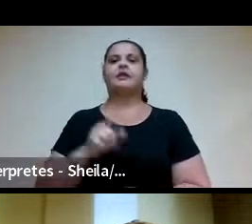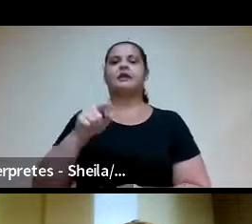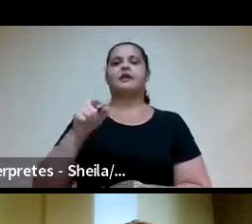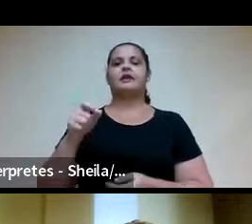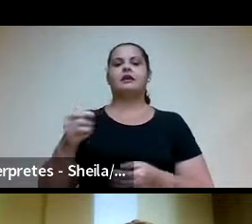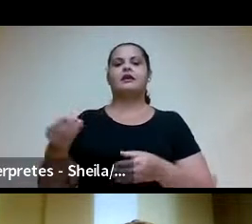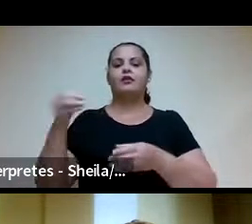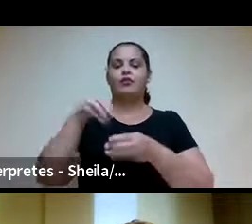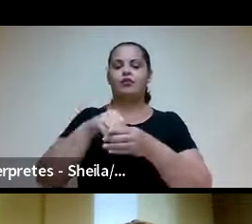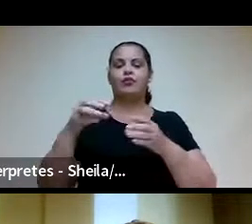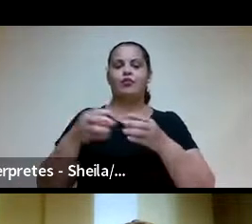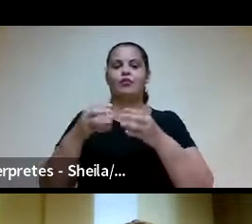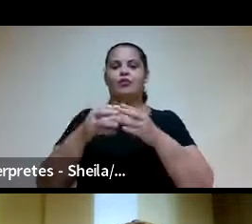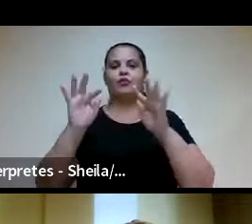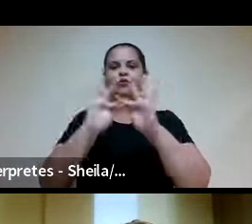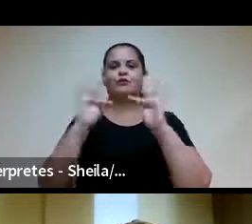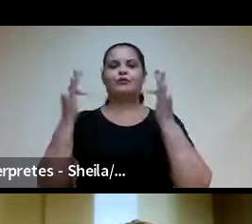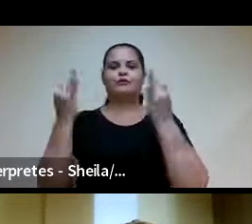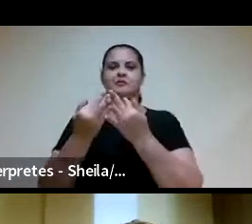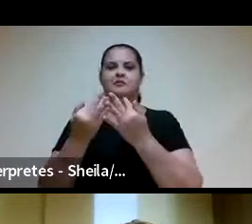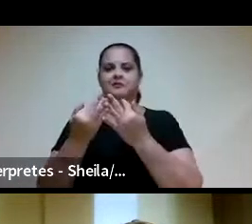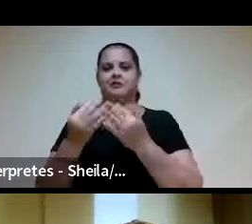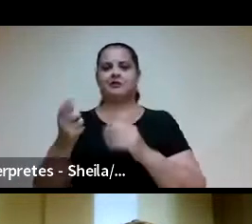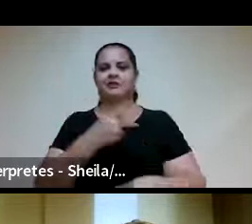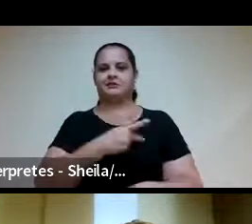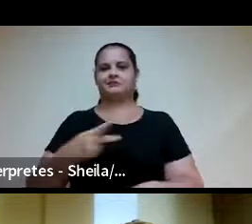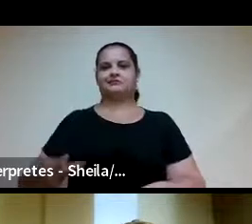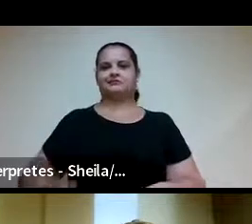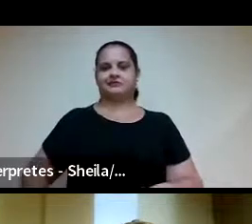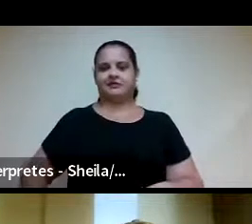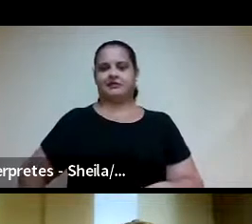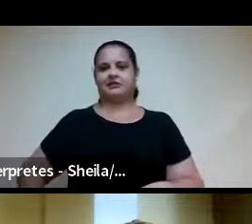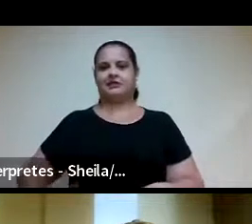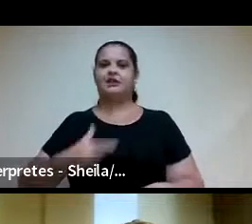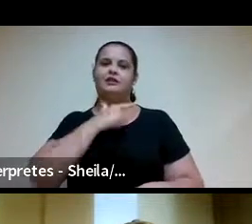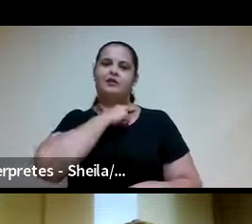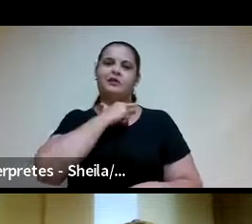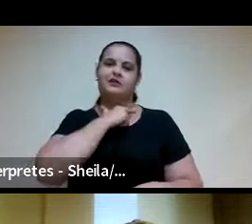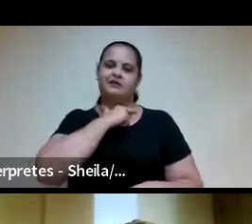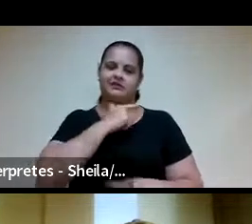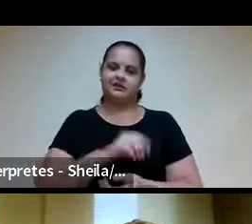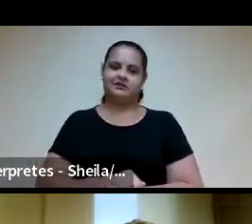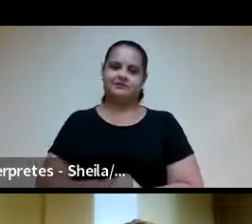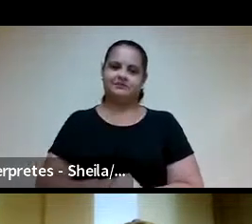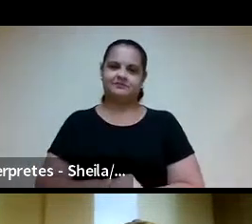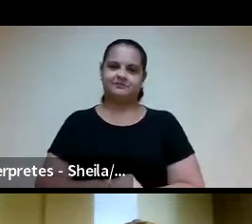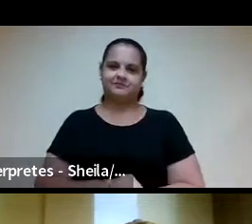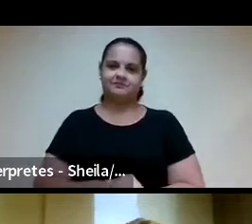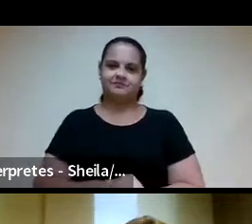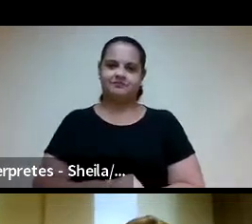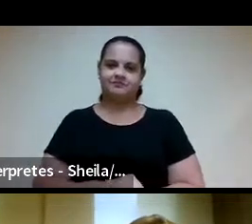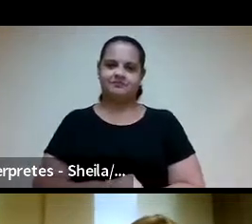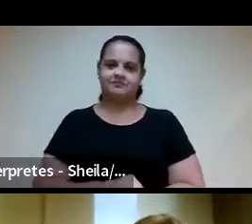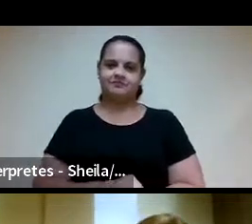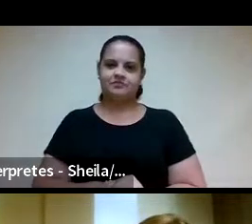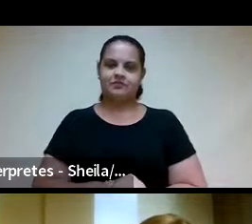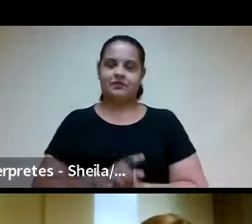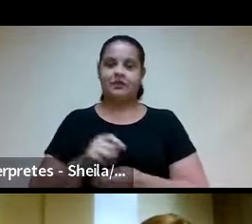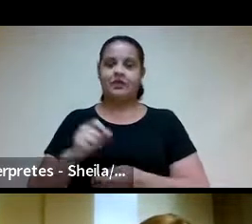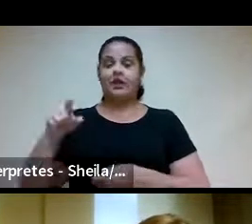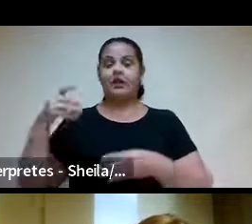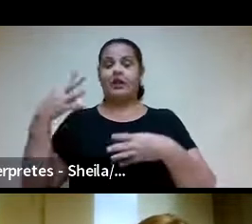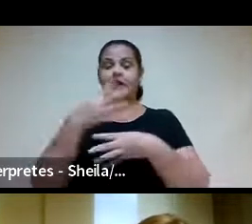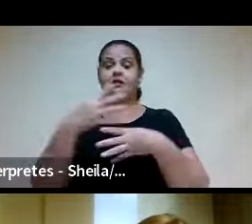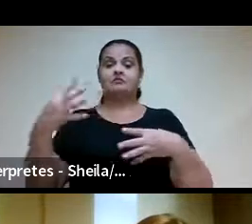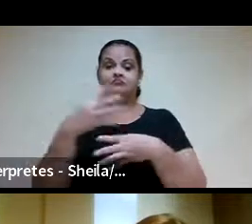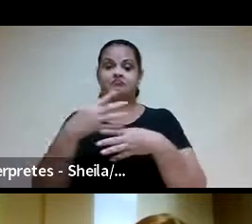de um candidato a vereador, parente próxima dele, é uma pessoa que isso ficou demonstrado à sociedade na audiência de instrução de julgamento, era